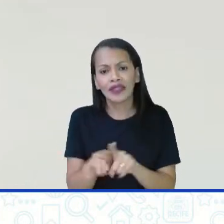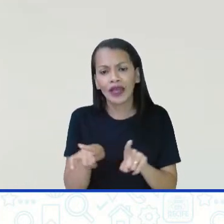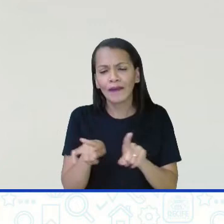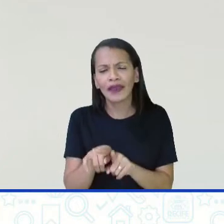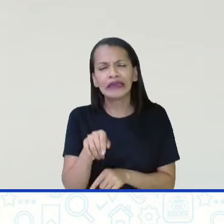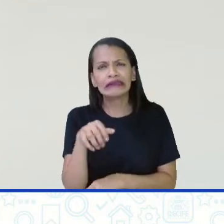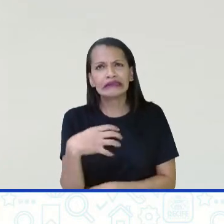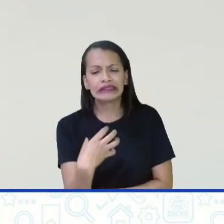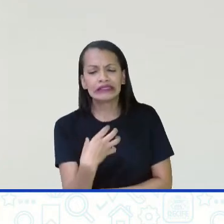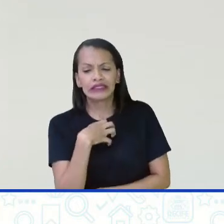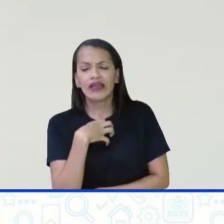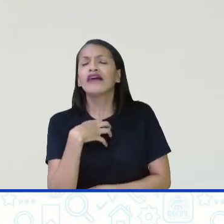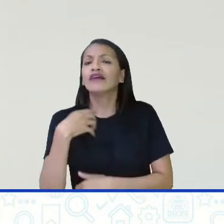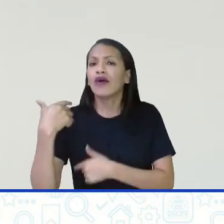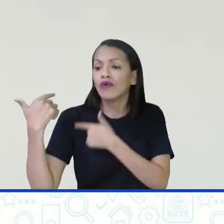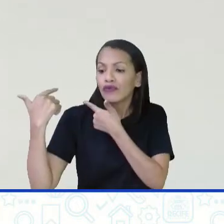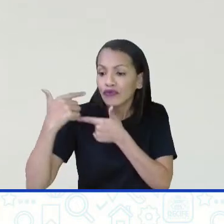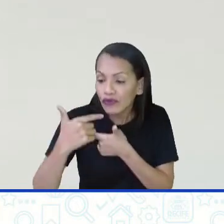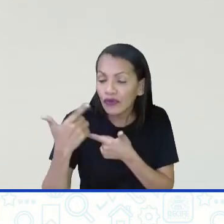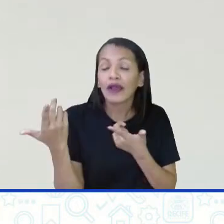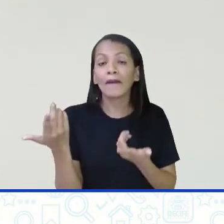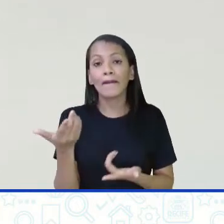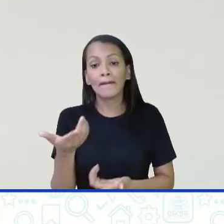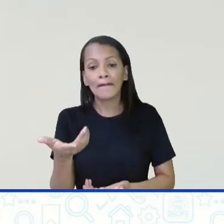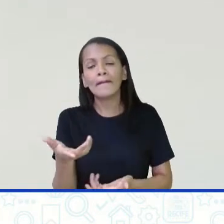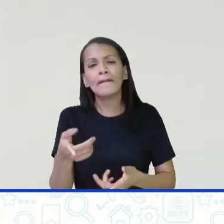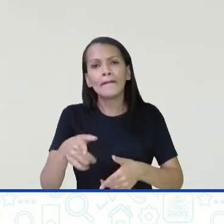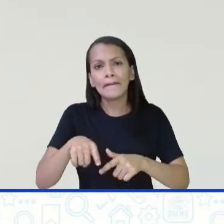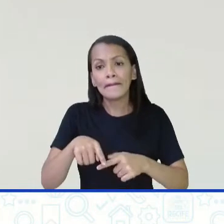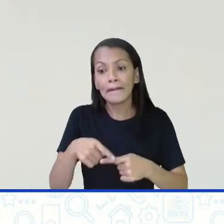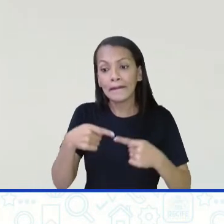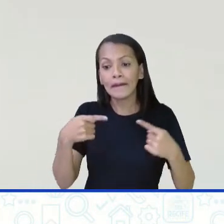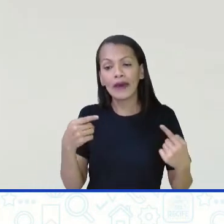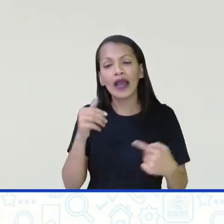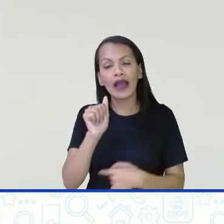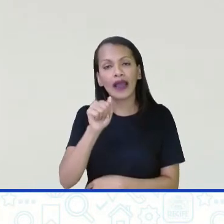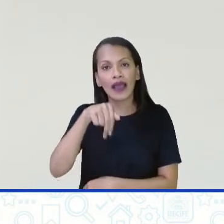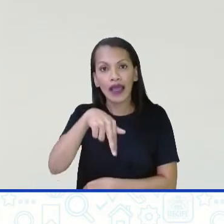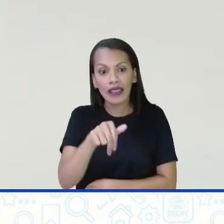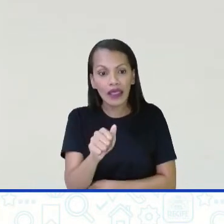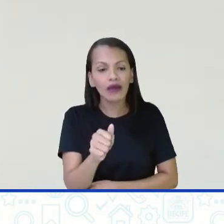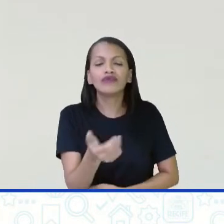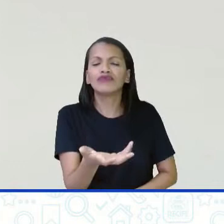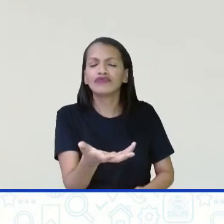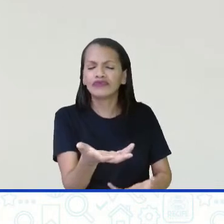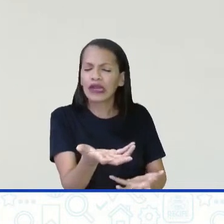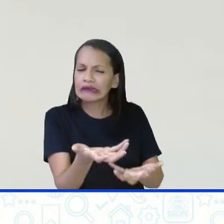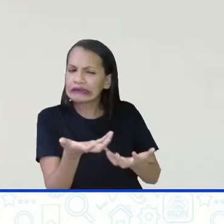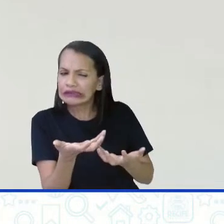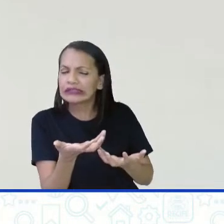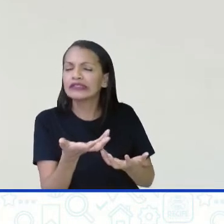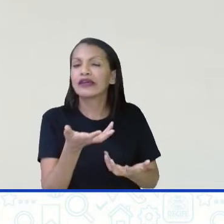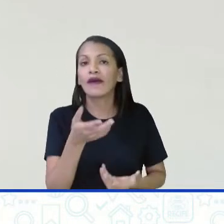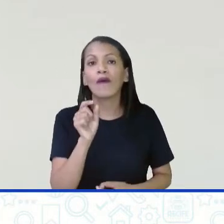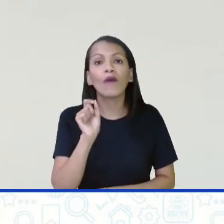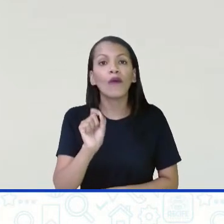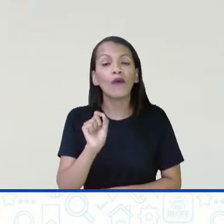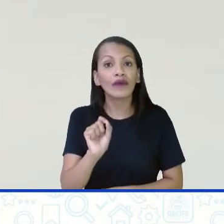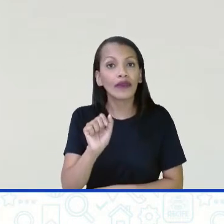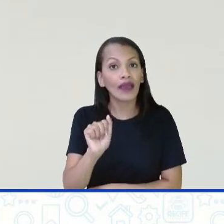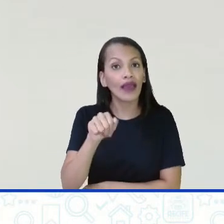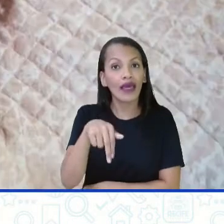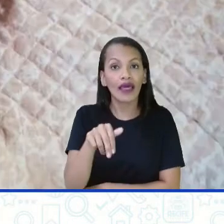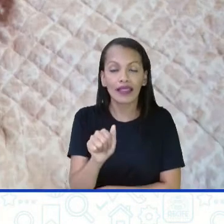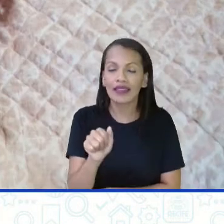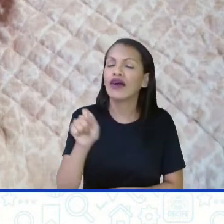humor. Humor este que é o que mais atrai Ana para o gênero. Aí o que Ana fez?